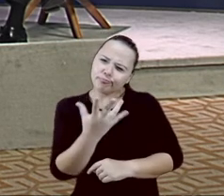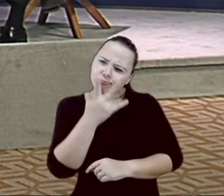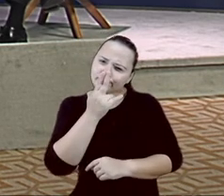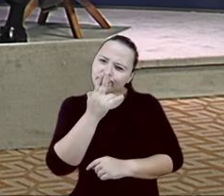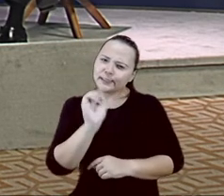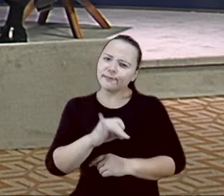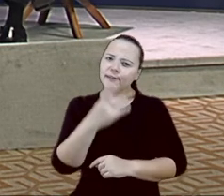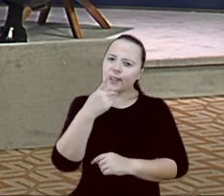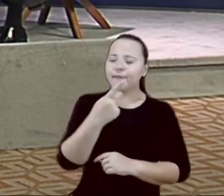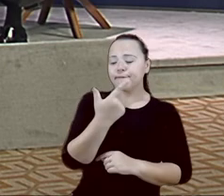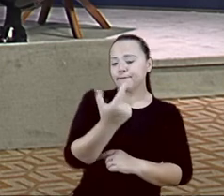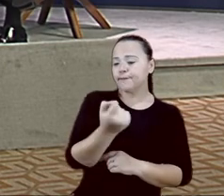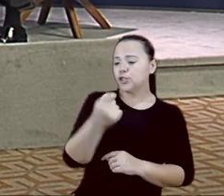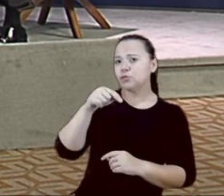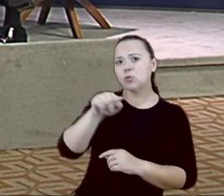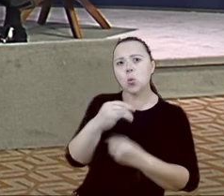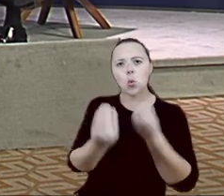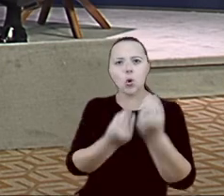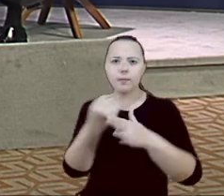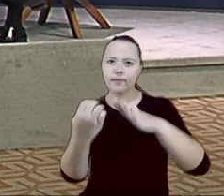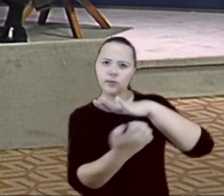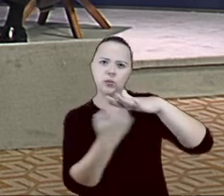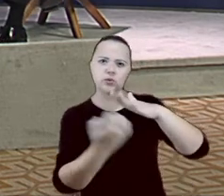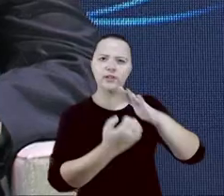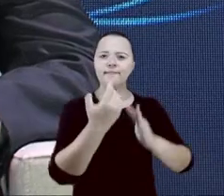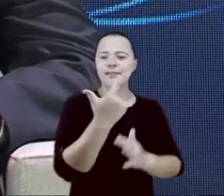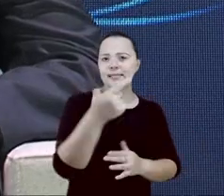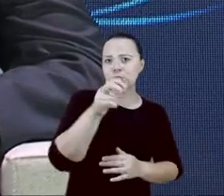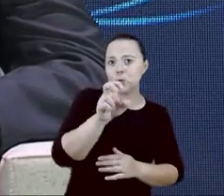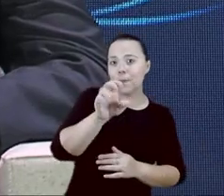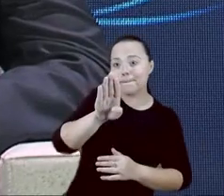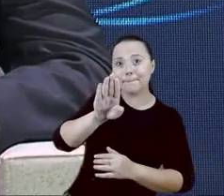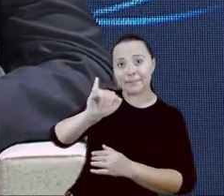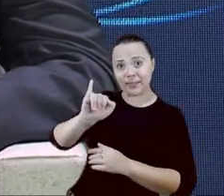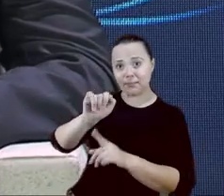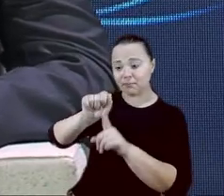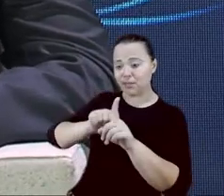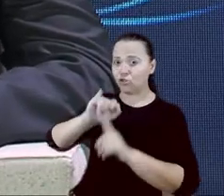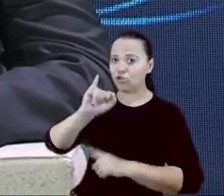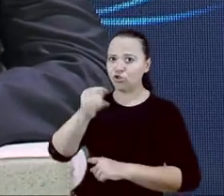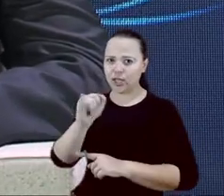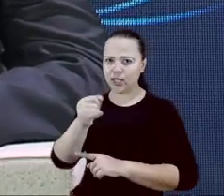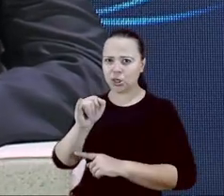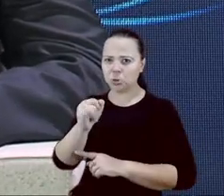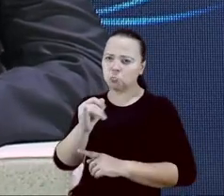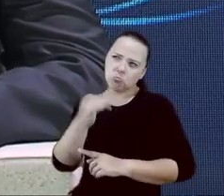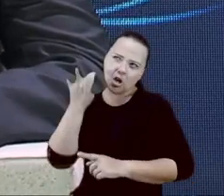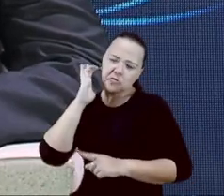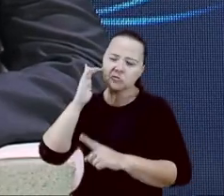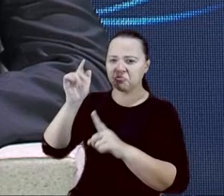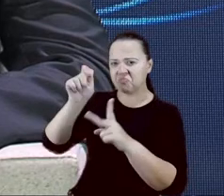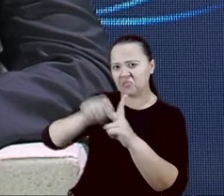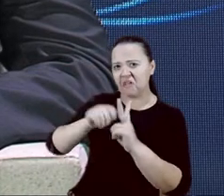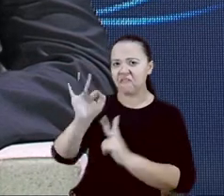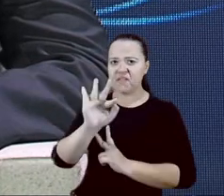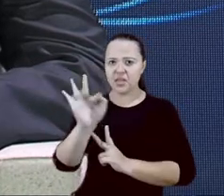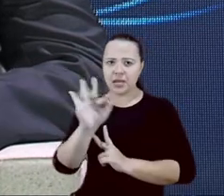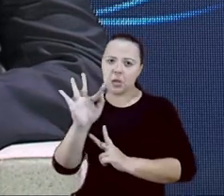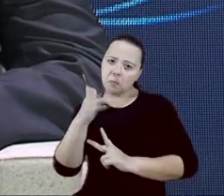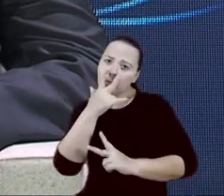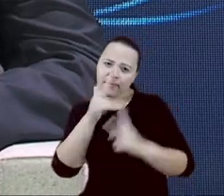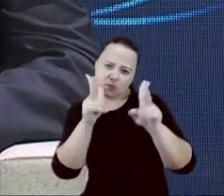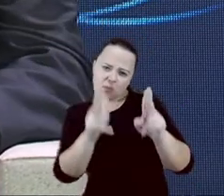bicos saiu mais ou menos a indústria 25 B em janeiro provavelmente fevereiro deve ser alguma coisa nessa ordem de grandeza também eh